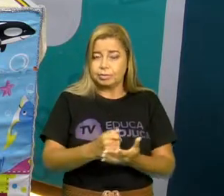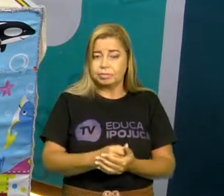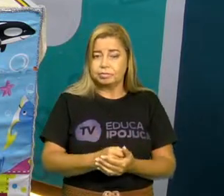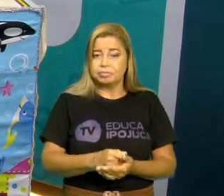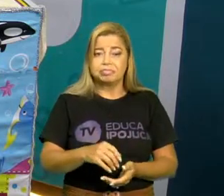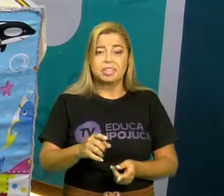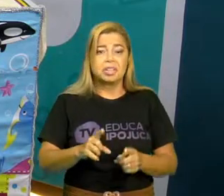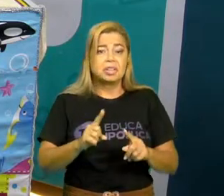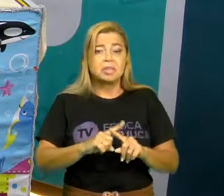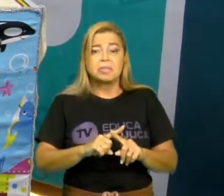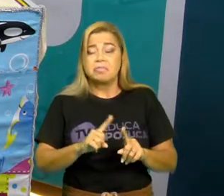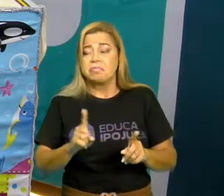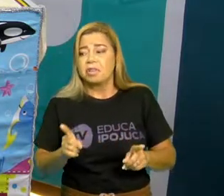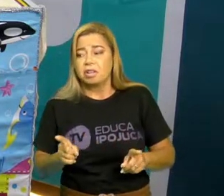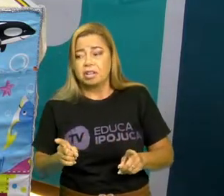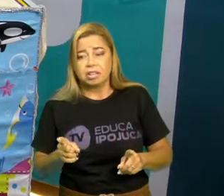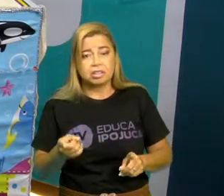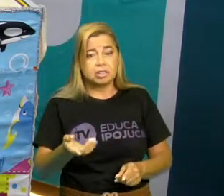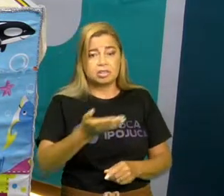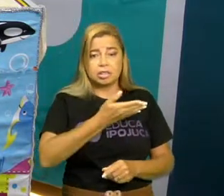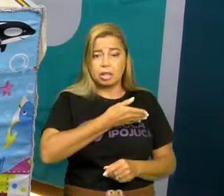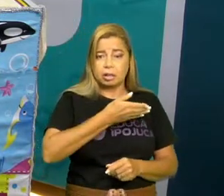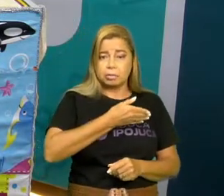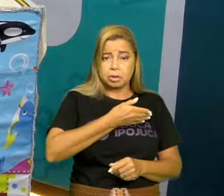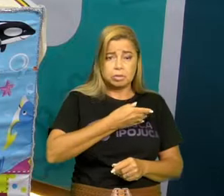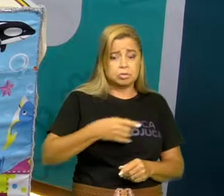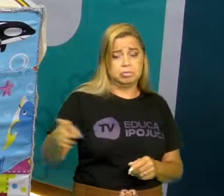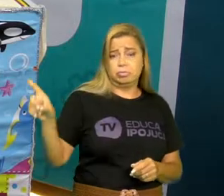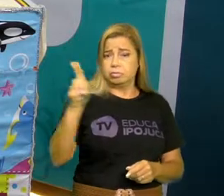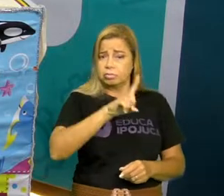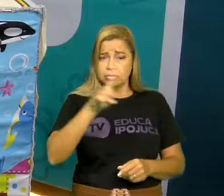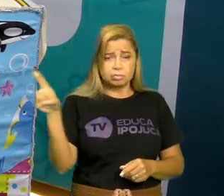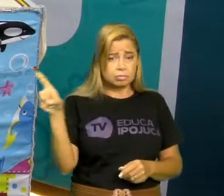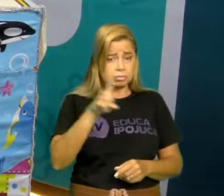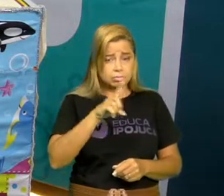eles não foram, criançada.